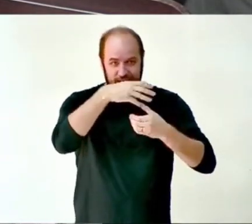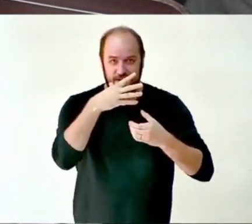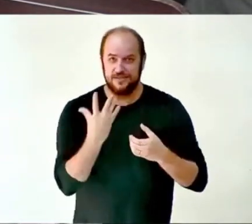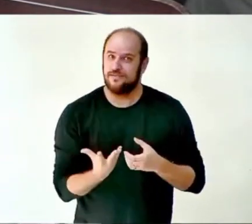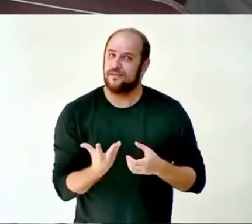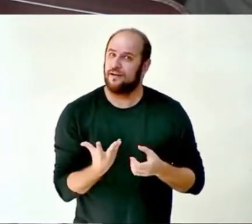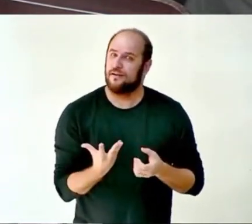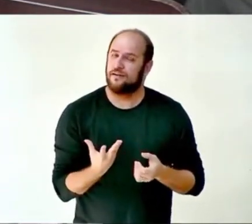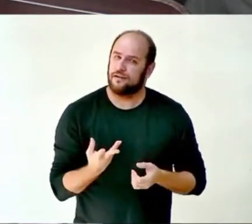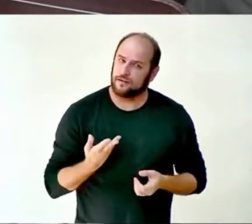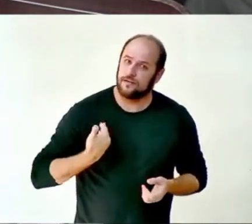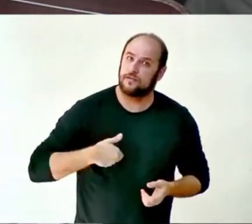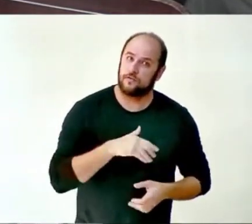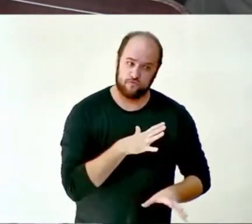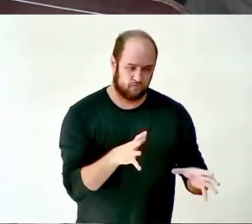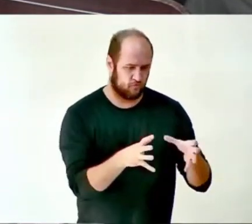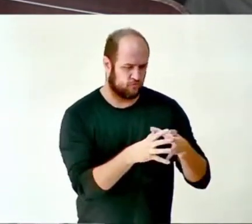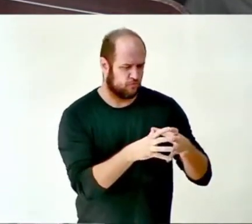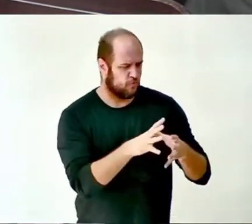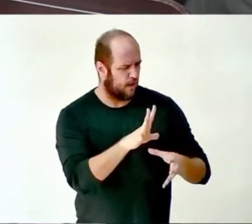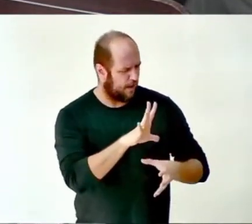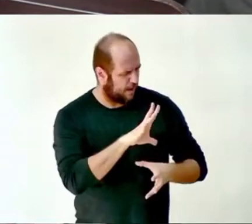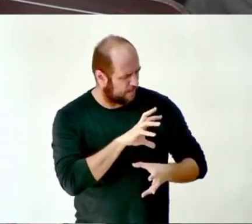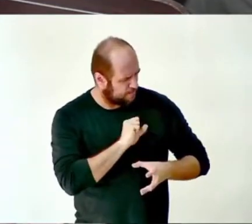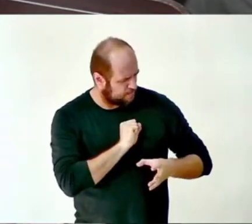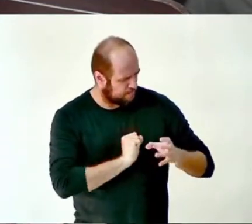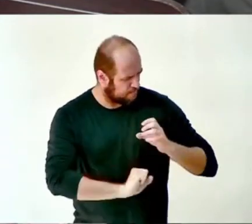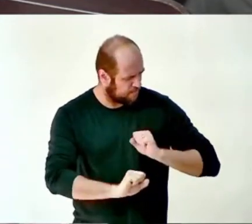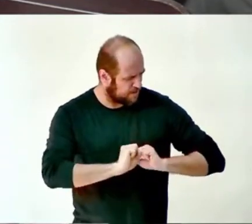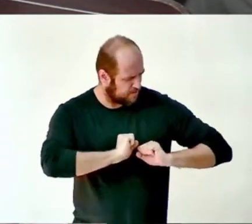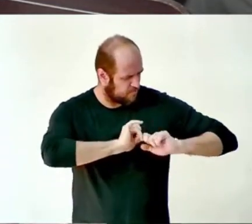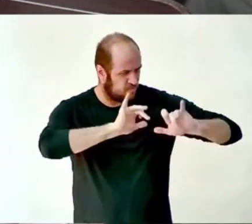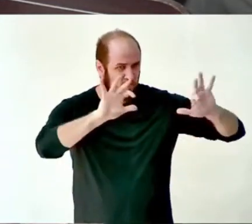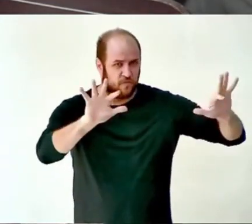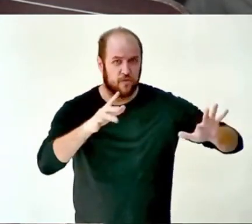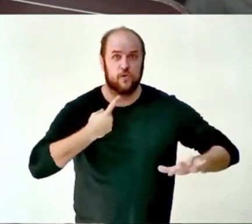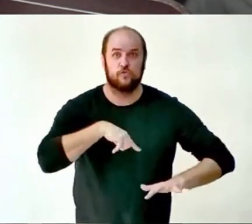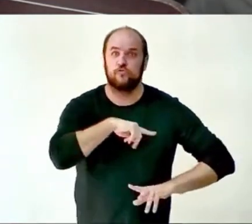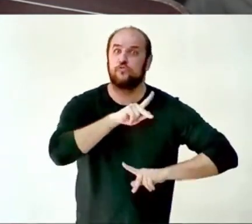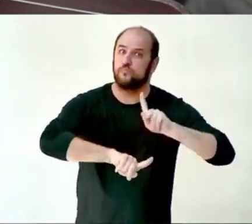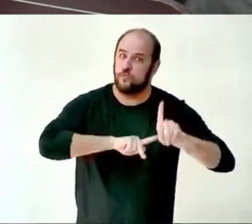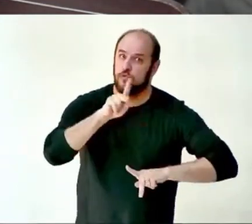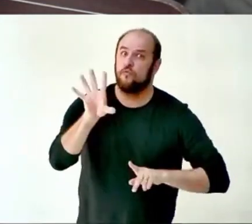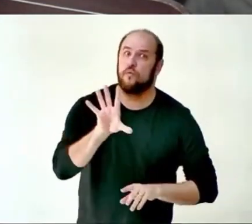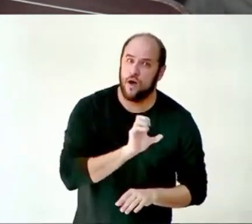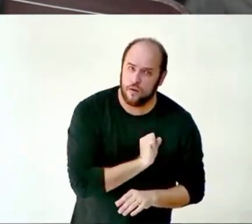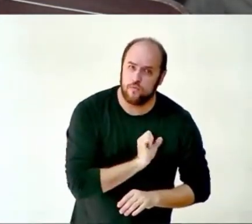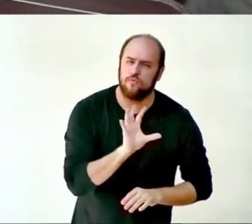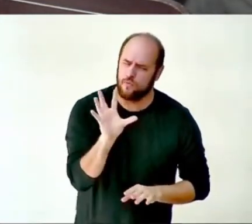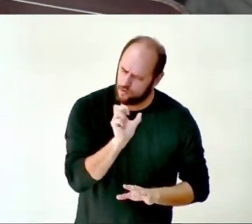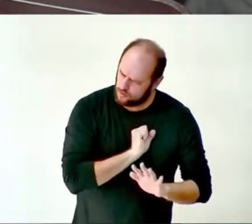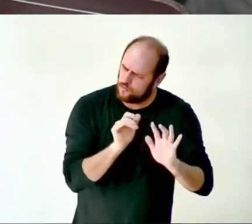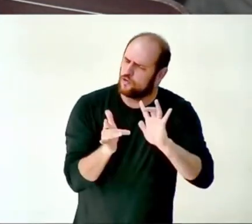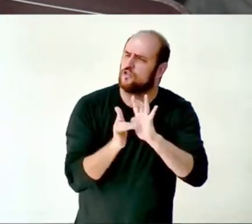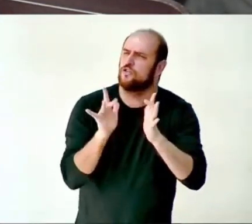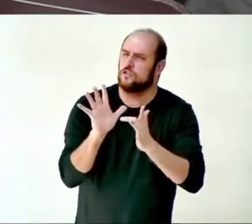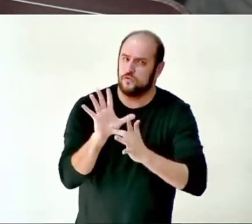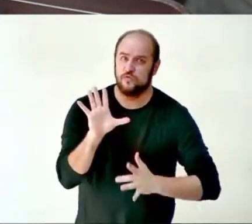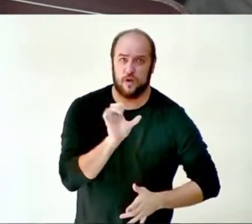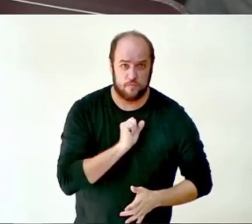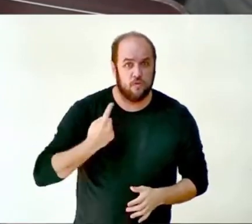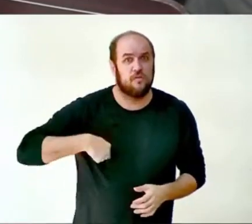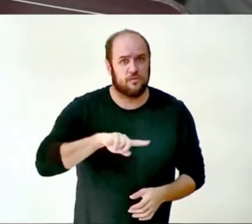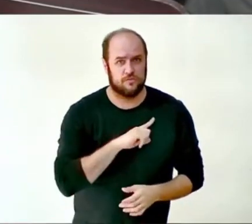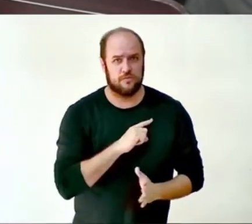de pessoas para amar. Nós somos conhecidos como o povo do amor de Jesus por nós. Essa é a